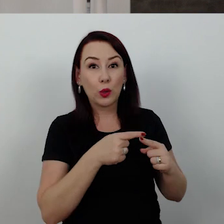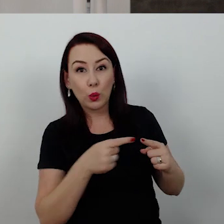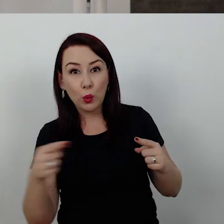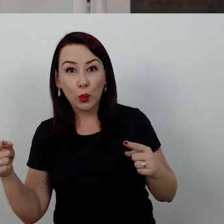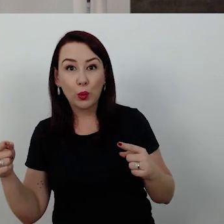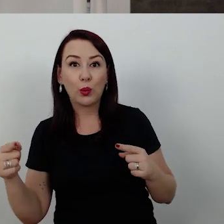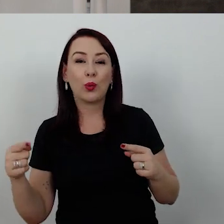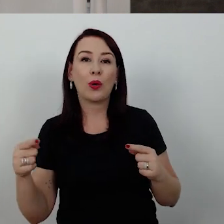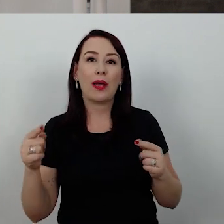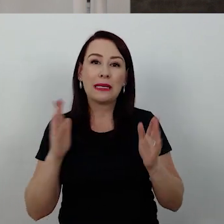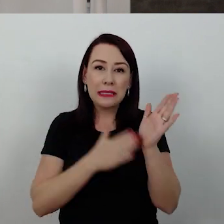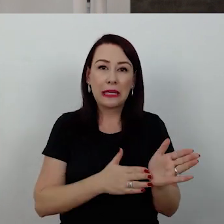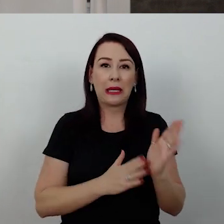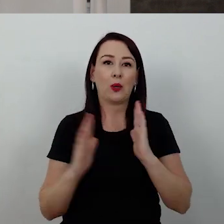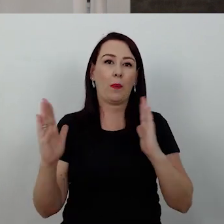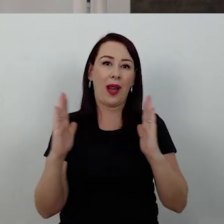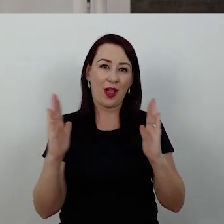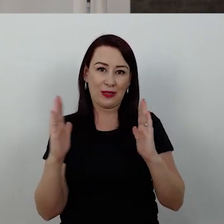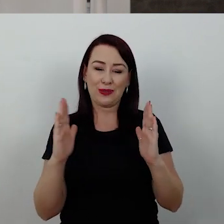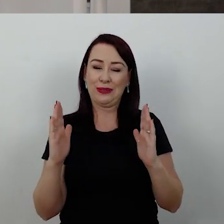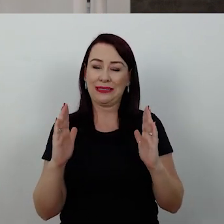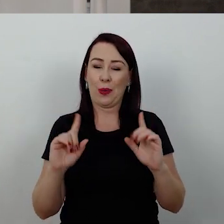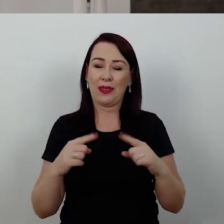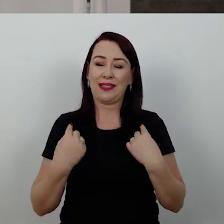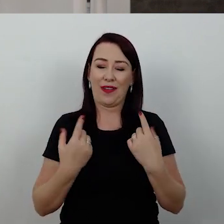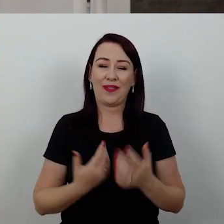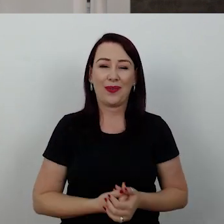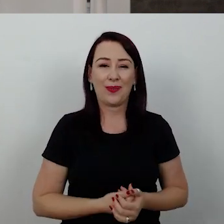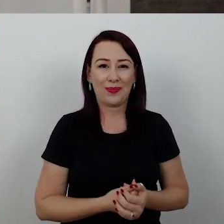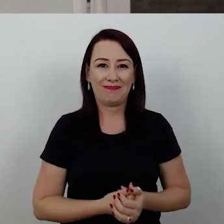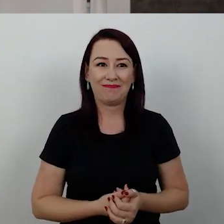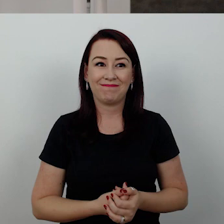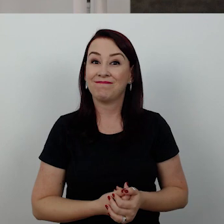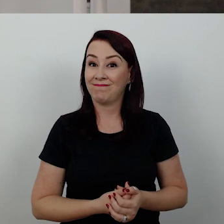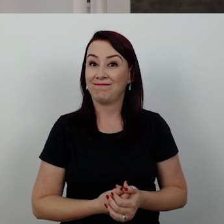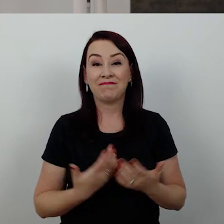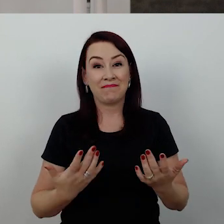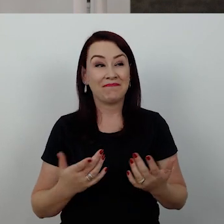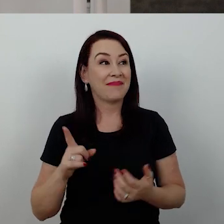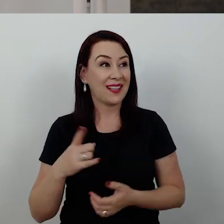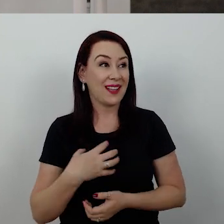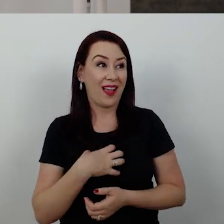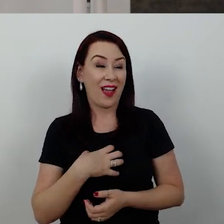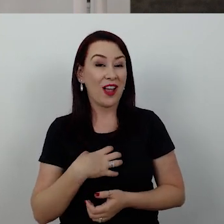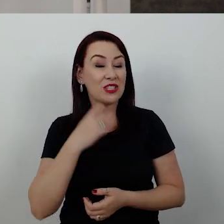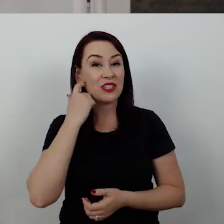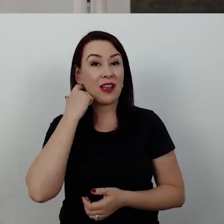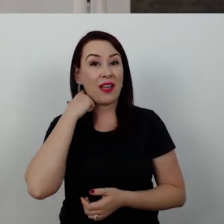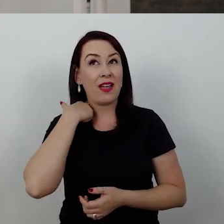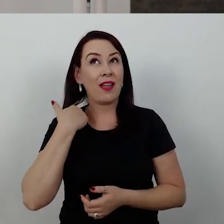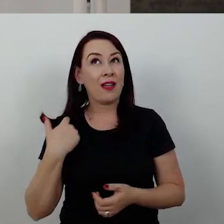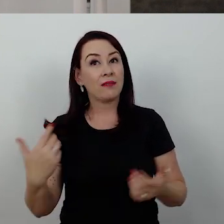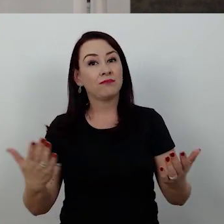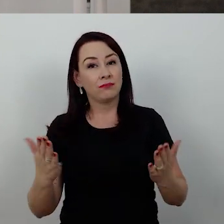esse processo dentro do prazo, que é super, super, super apertado. Mas eu acho que é isso, assim, eu acho que o